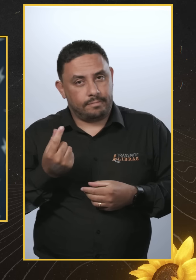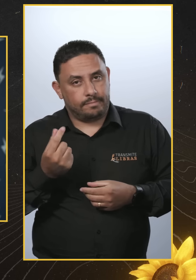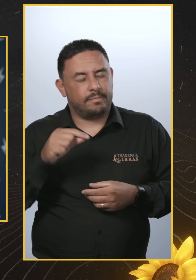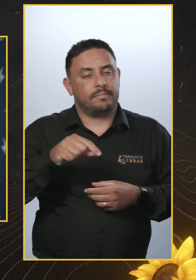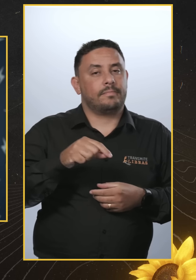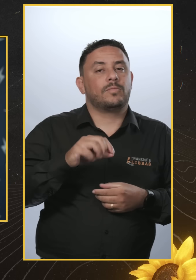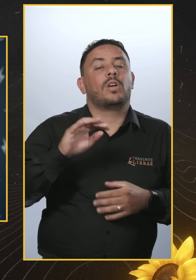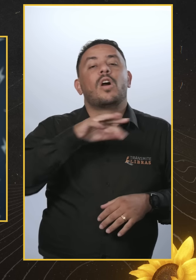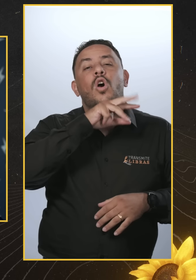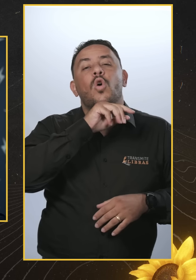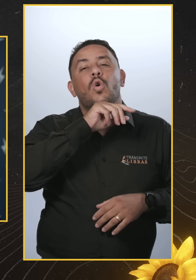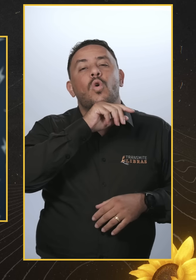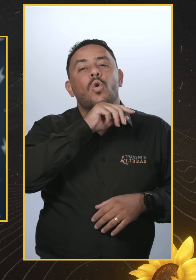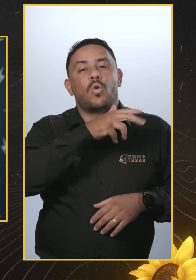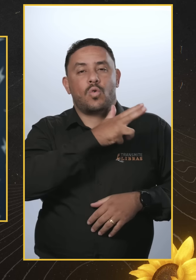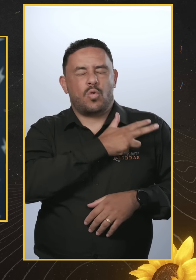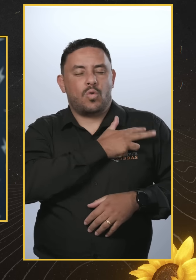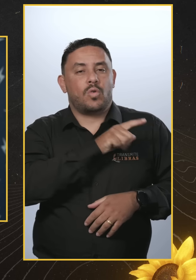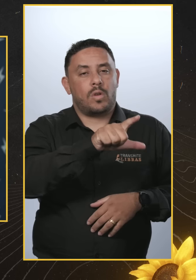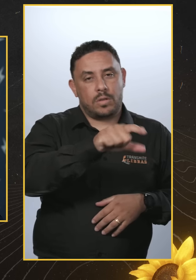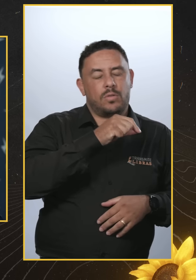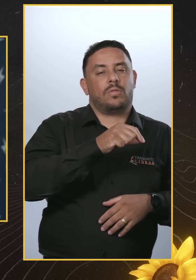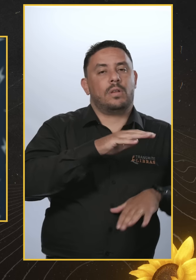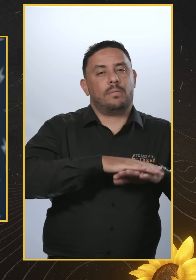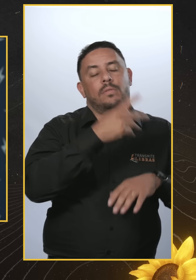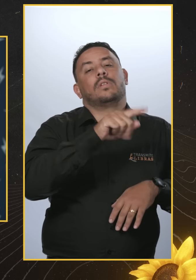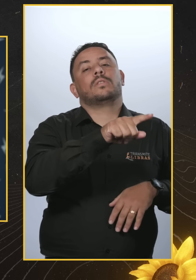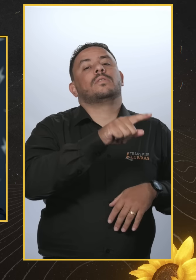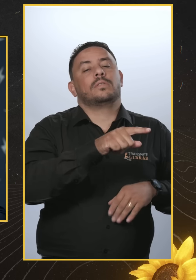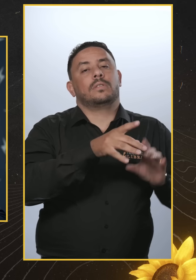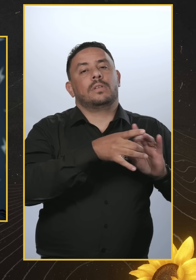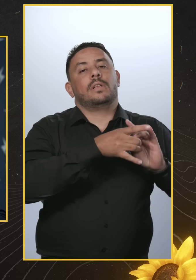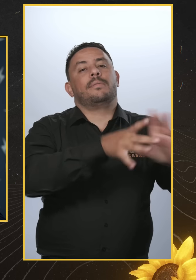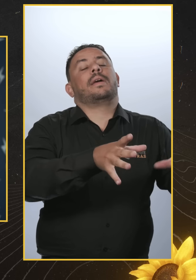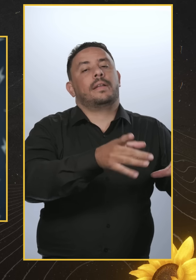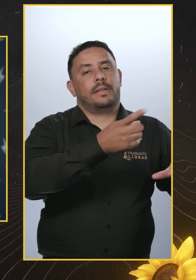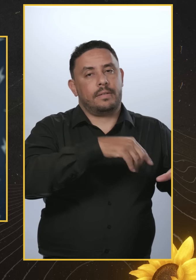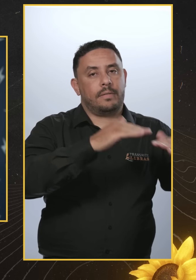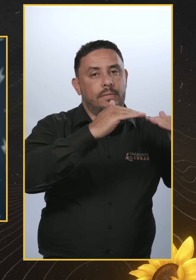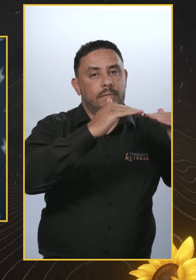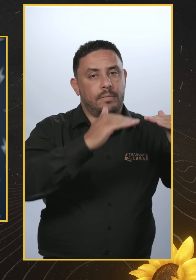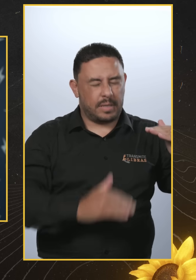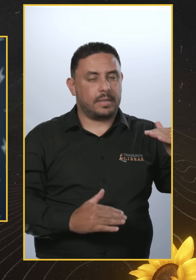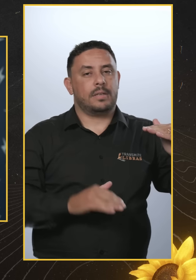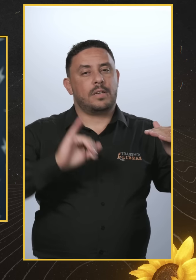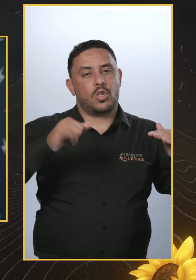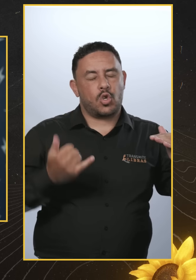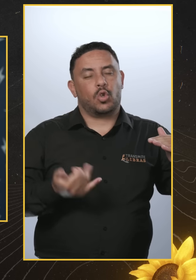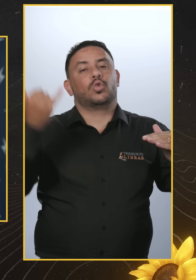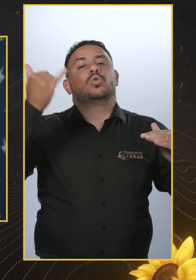merda é que o Lula escolhe o cara ele vai colocar o cara dele e vai falar solta a fivela vamos baixar a taxa de juro eu